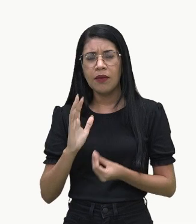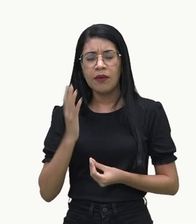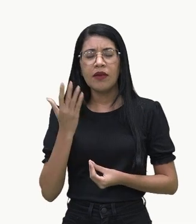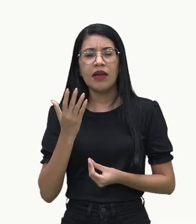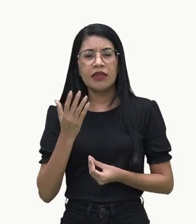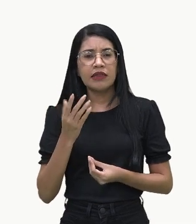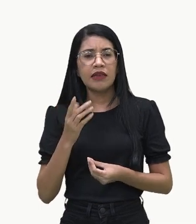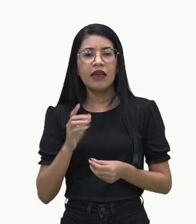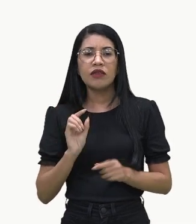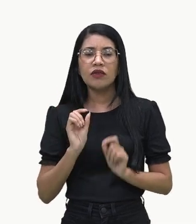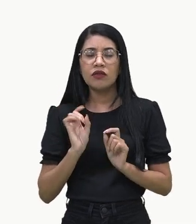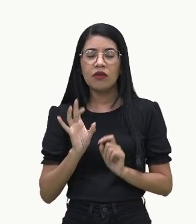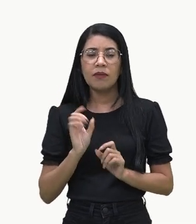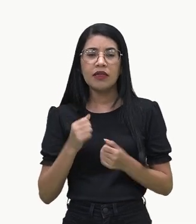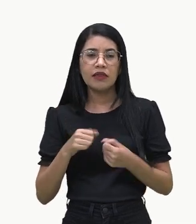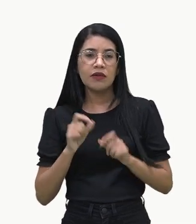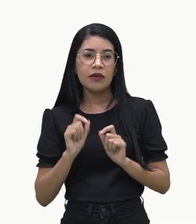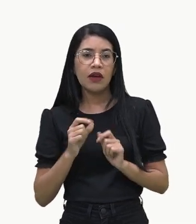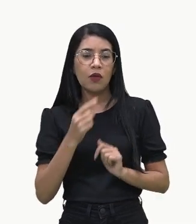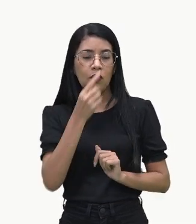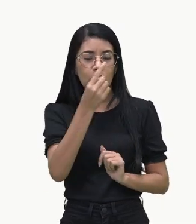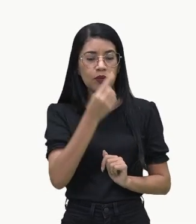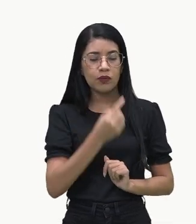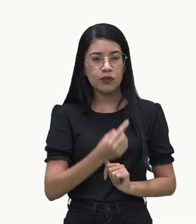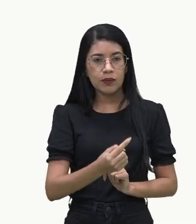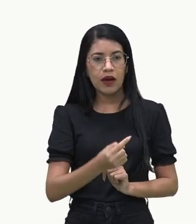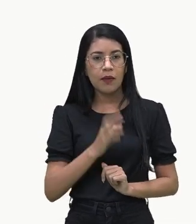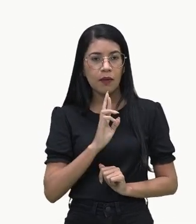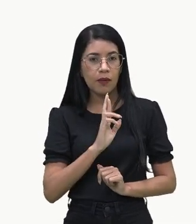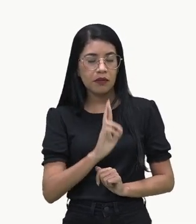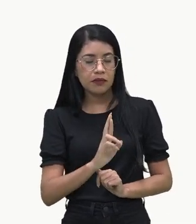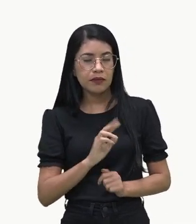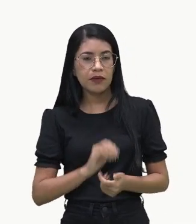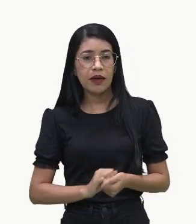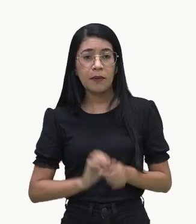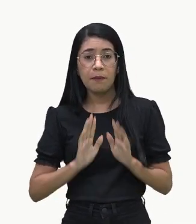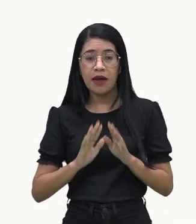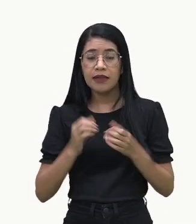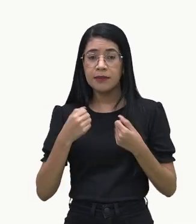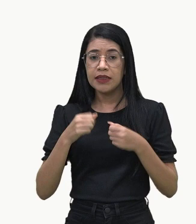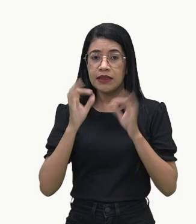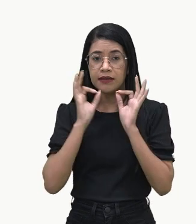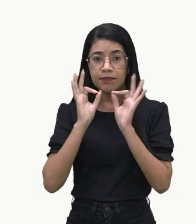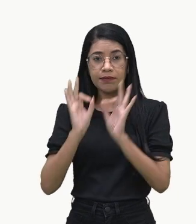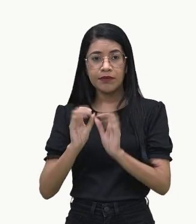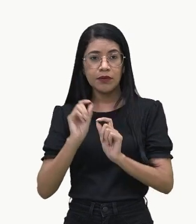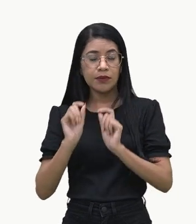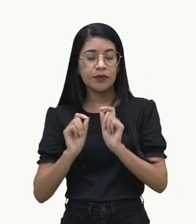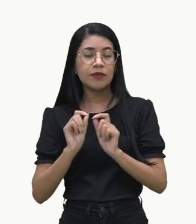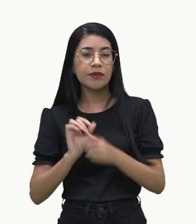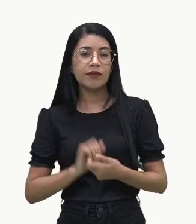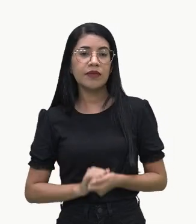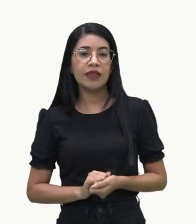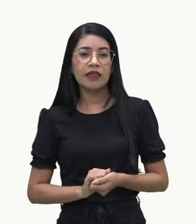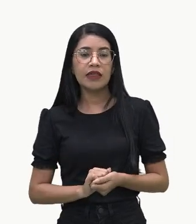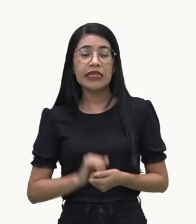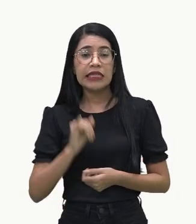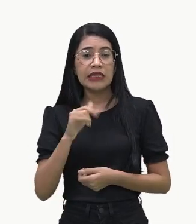a gente faz? A gente desce o 1, mas não esqueça das nossas observações. Quando não